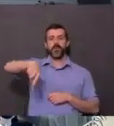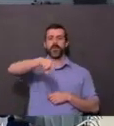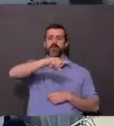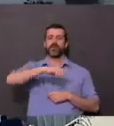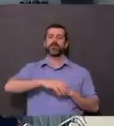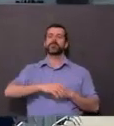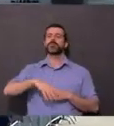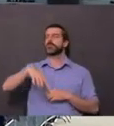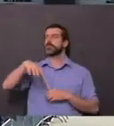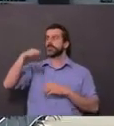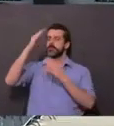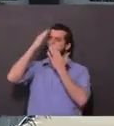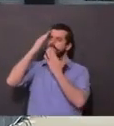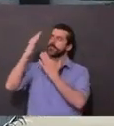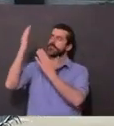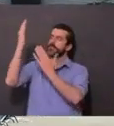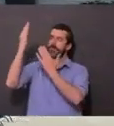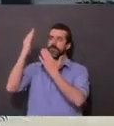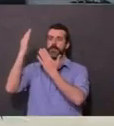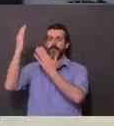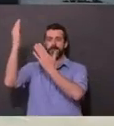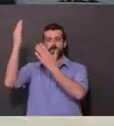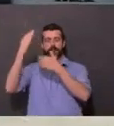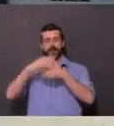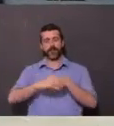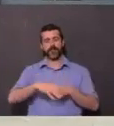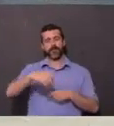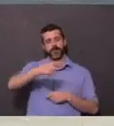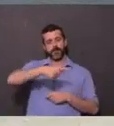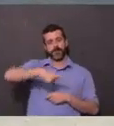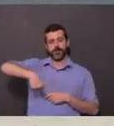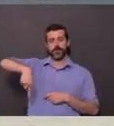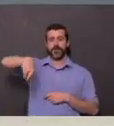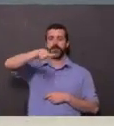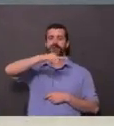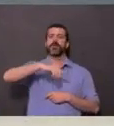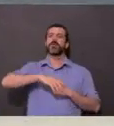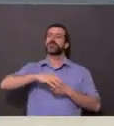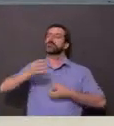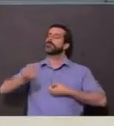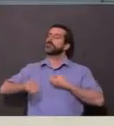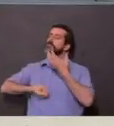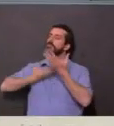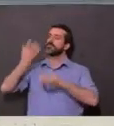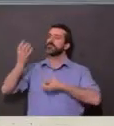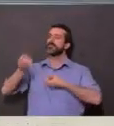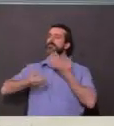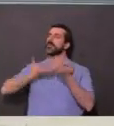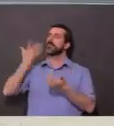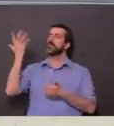Laudamus te, felicibus Deo.